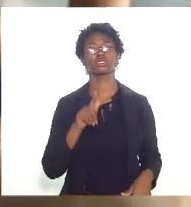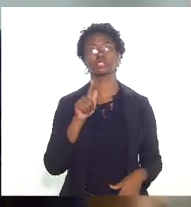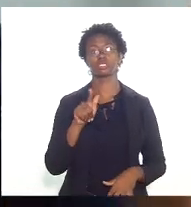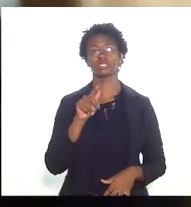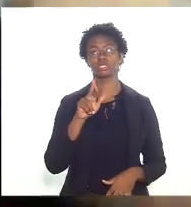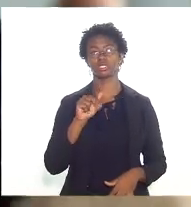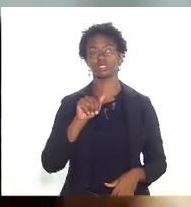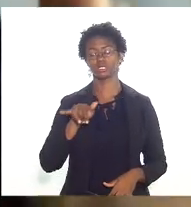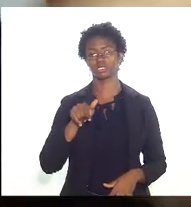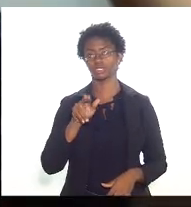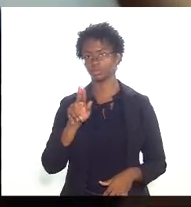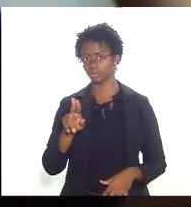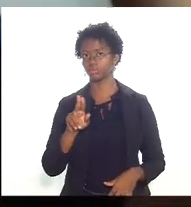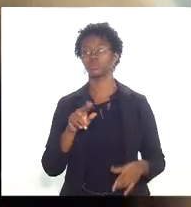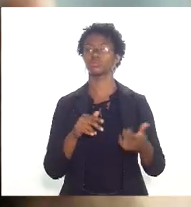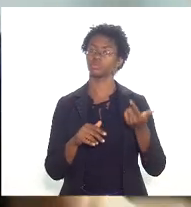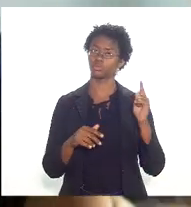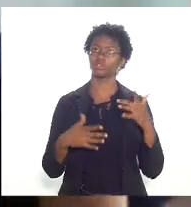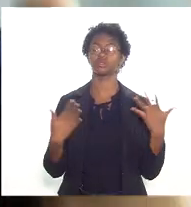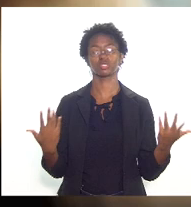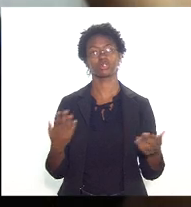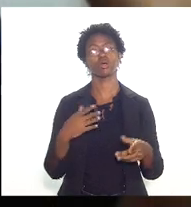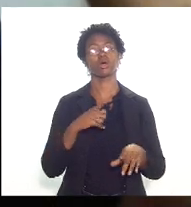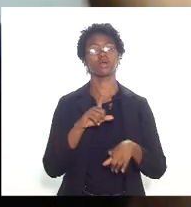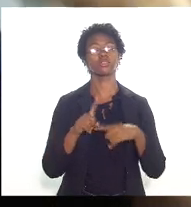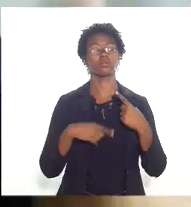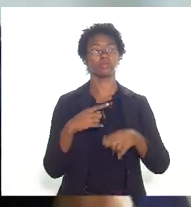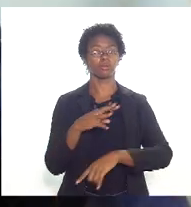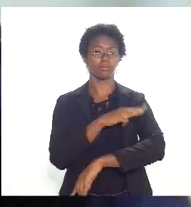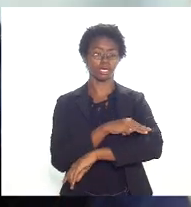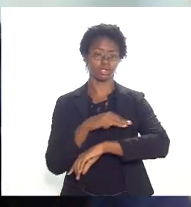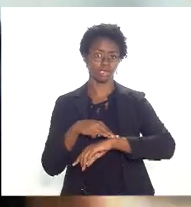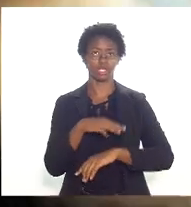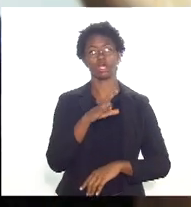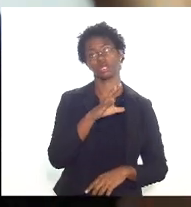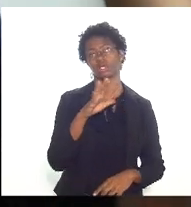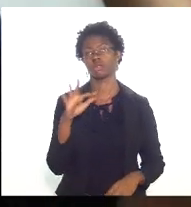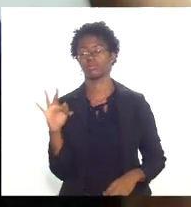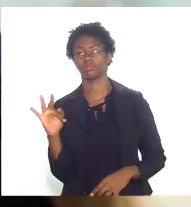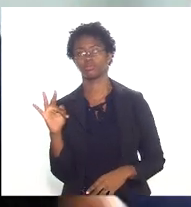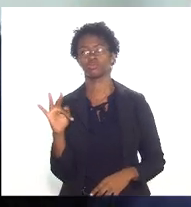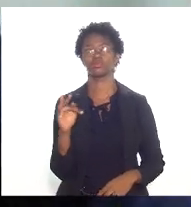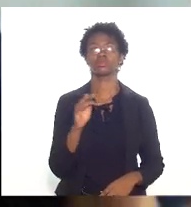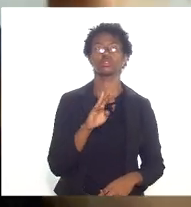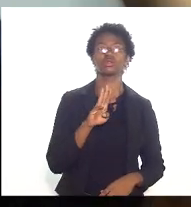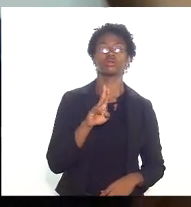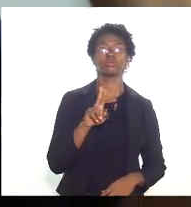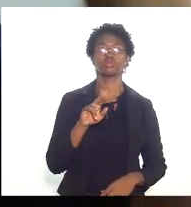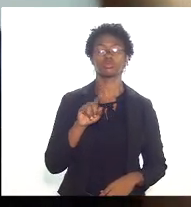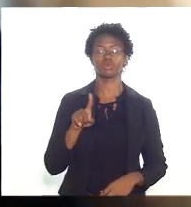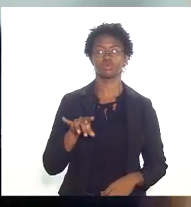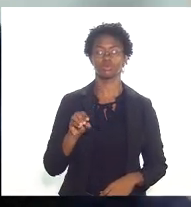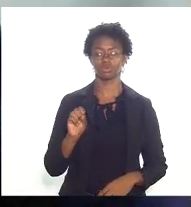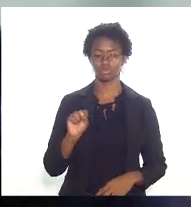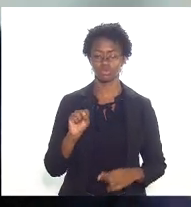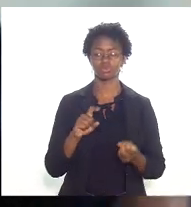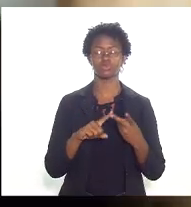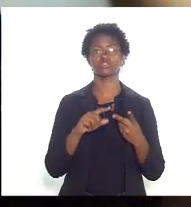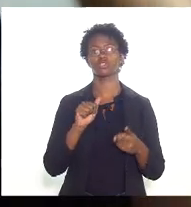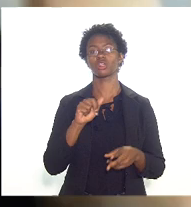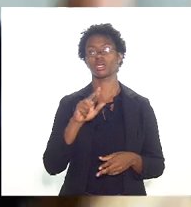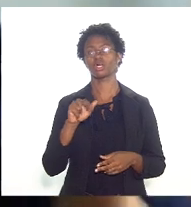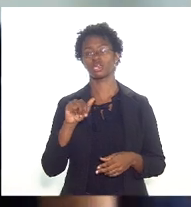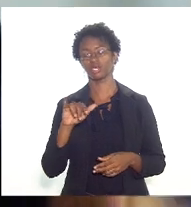Galeão Depois temos Maricá Cabo Frio Búzios Arraial do Cabo